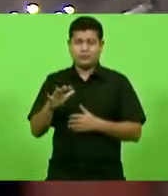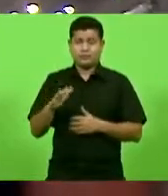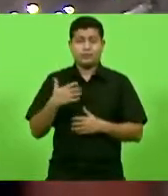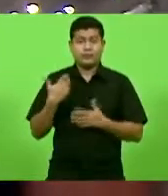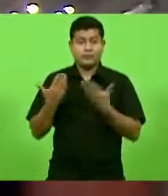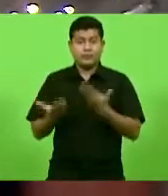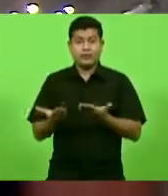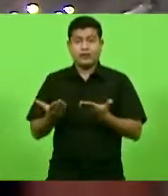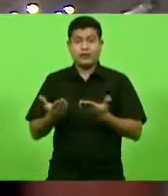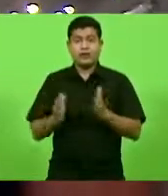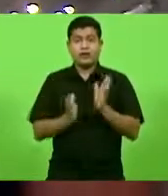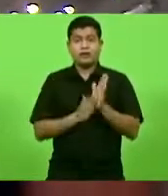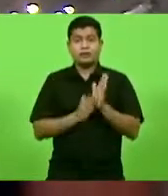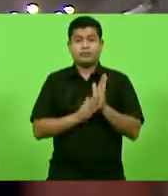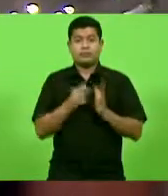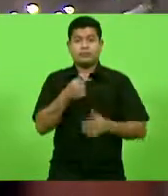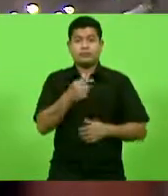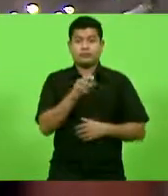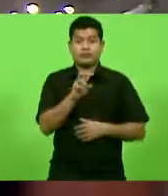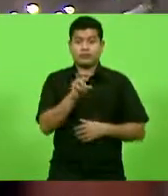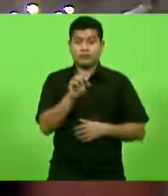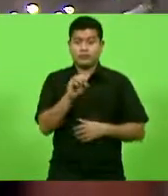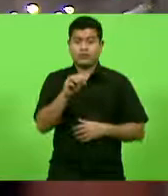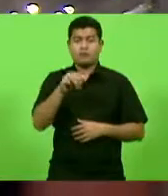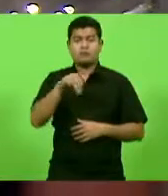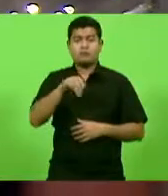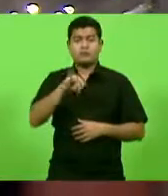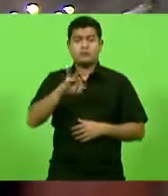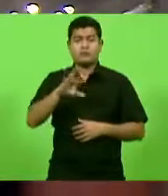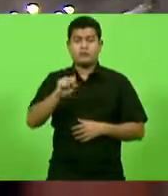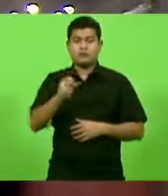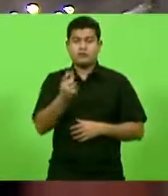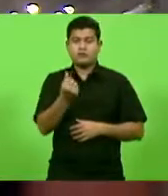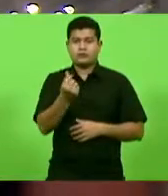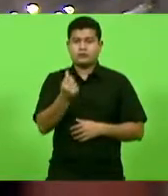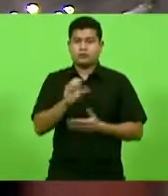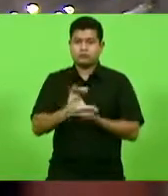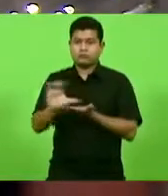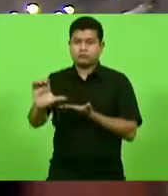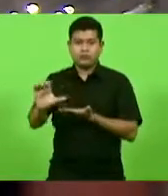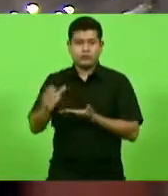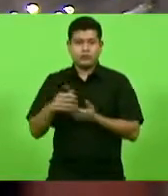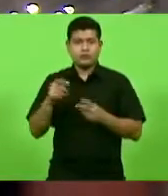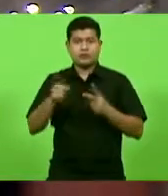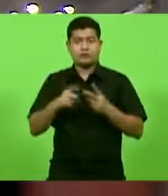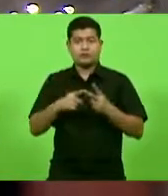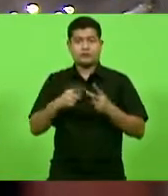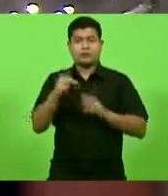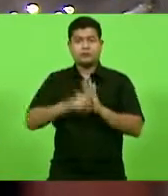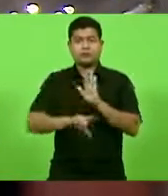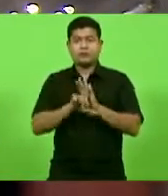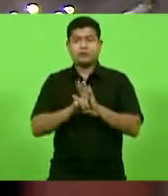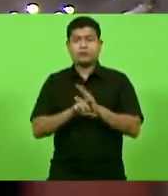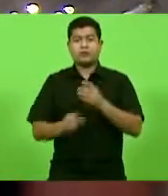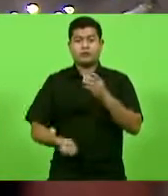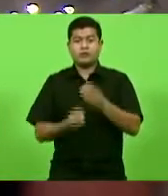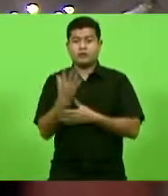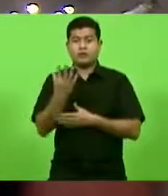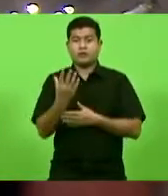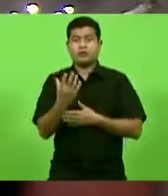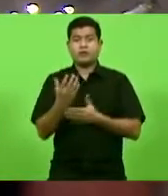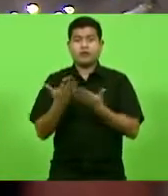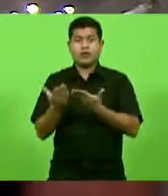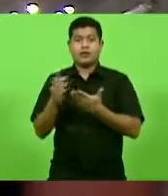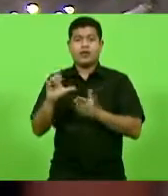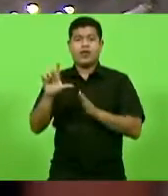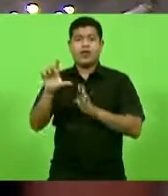para 750 milhões de reais. E também o projeto de lei criando subações na LOA, na lei